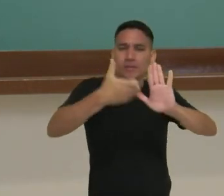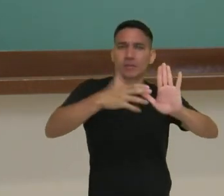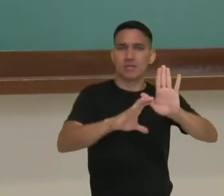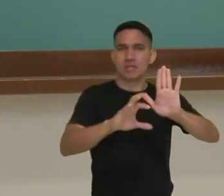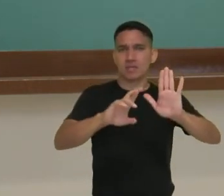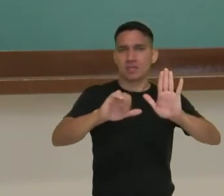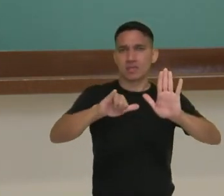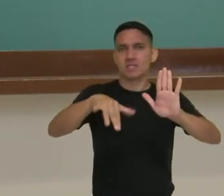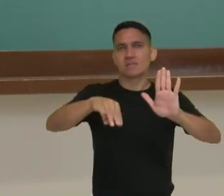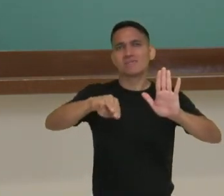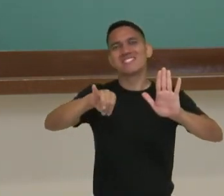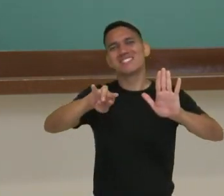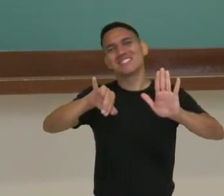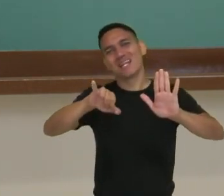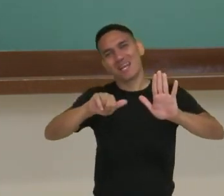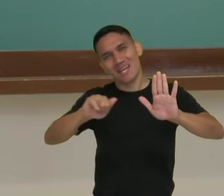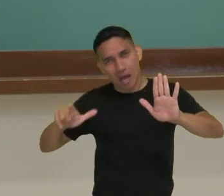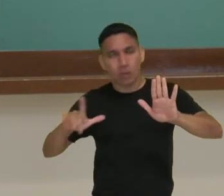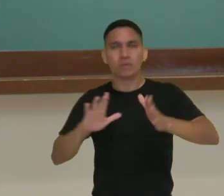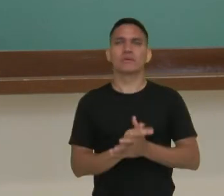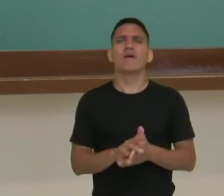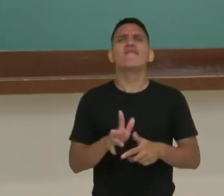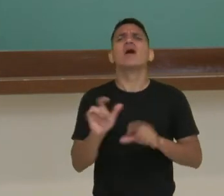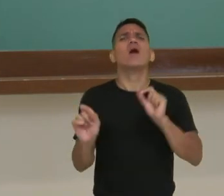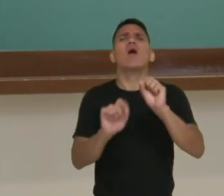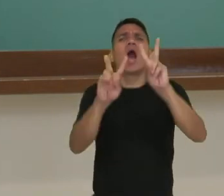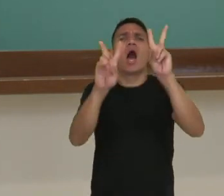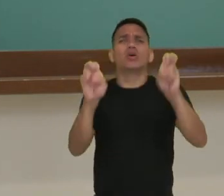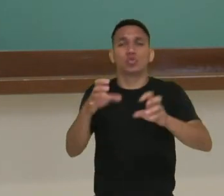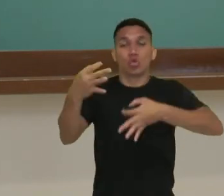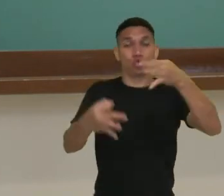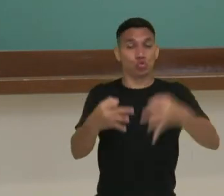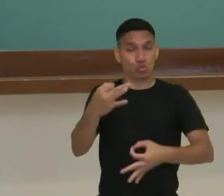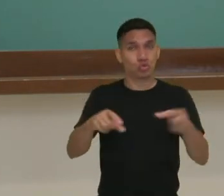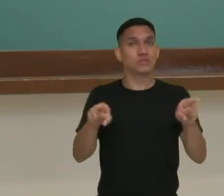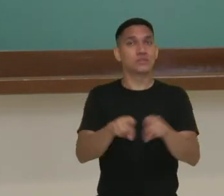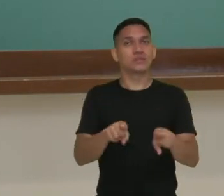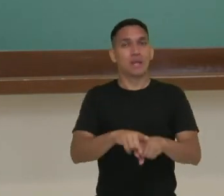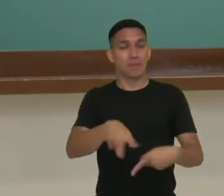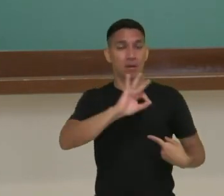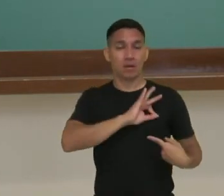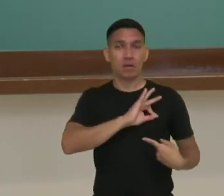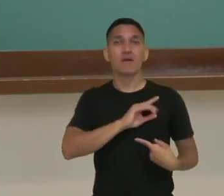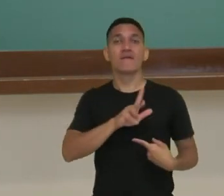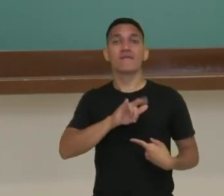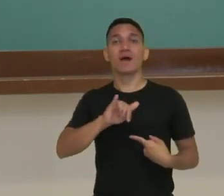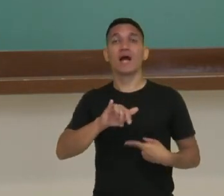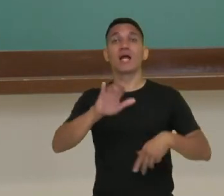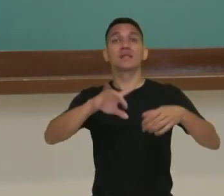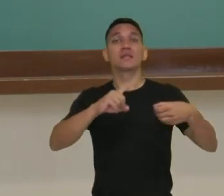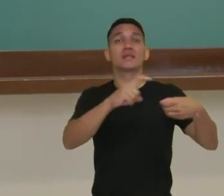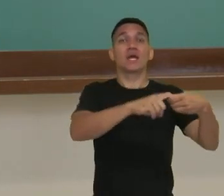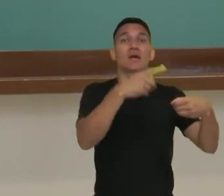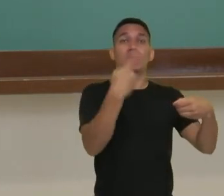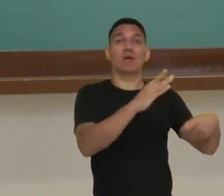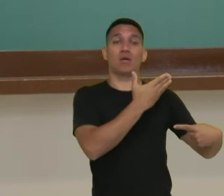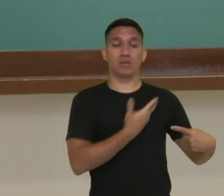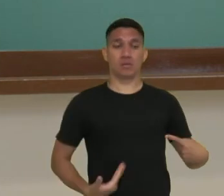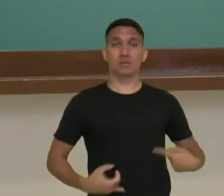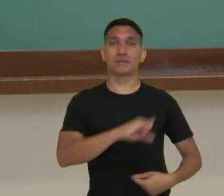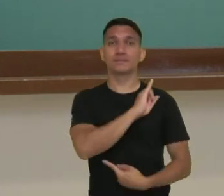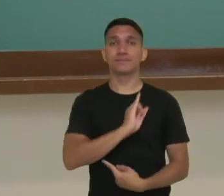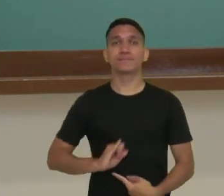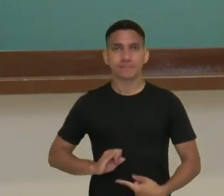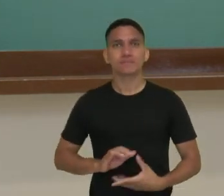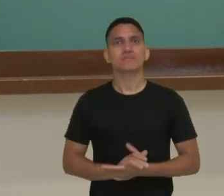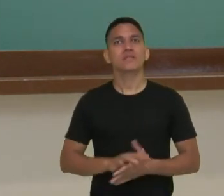do judiciário e da polícia, né, o judiciário e a polícia vão estar nas mãos do governo imperial. Isso quer